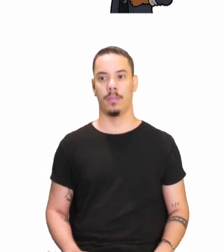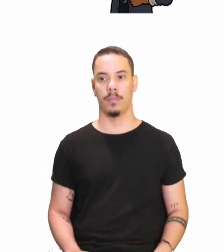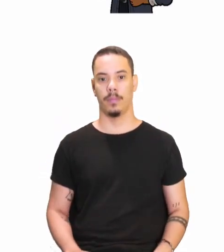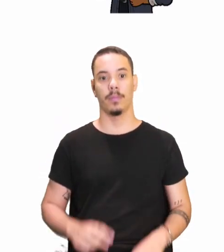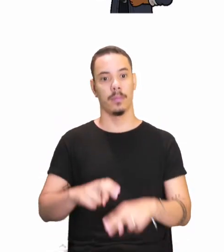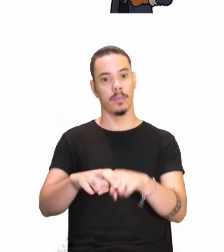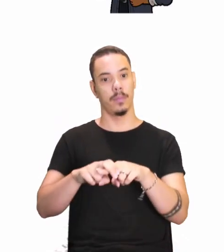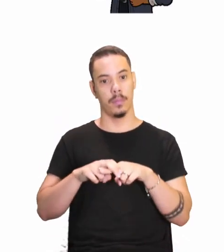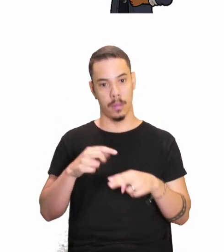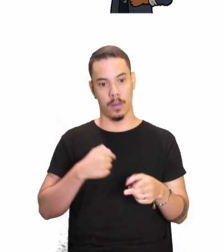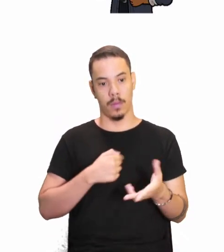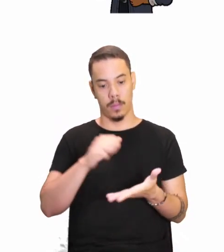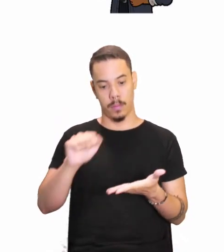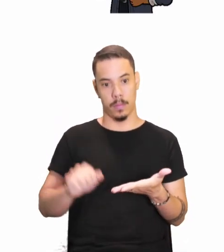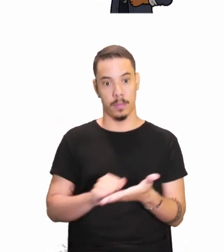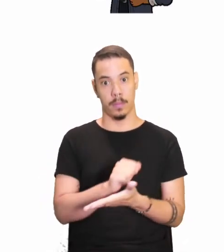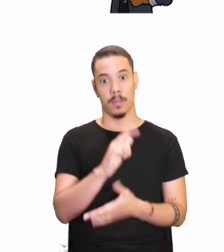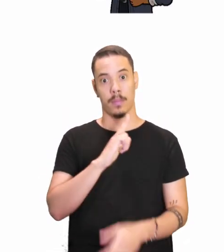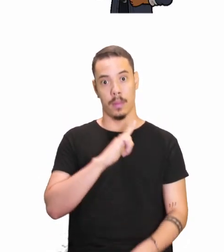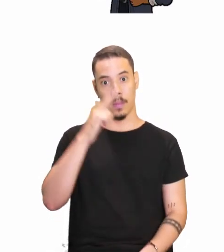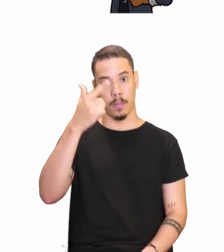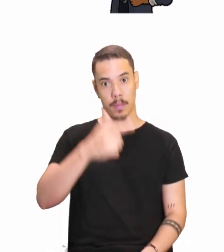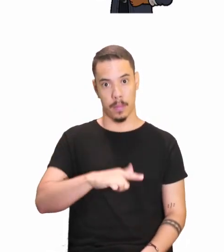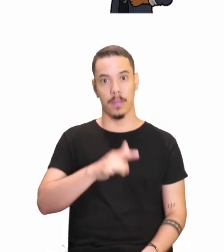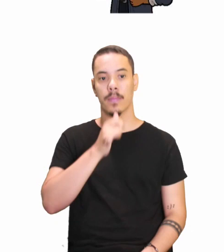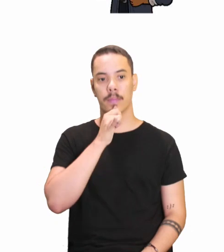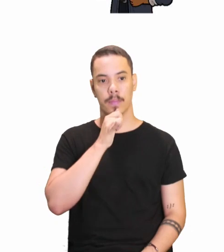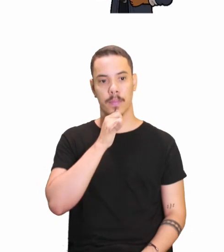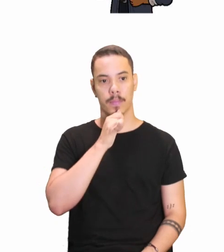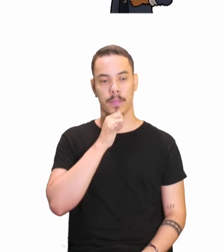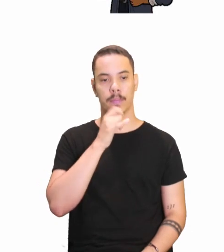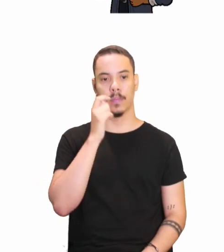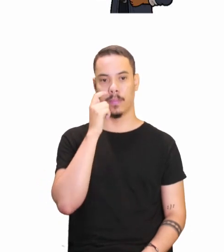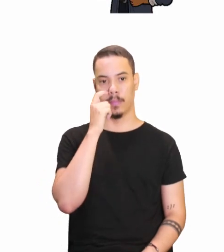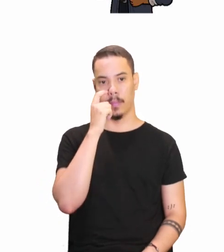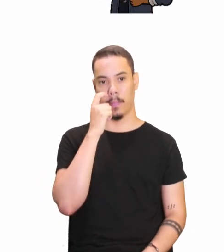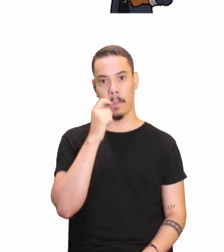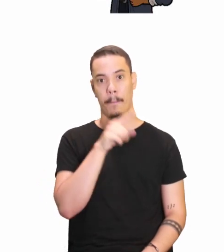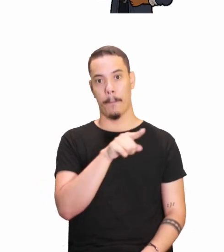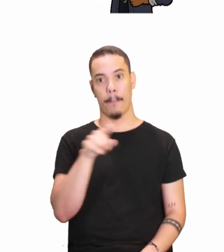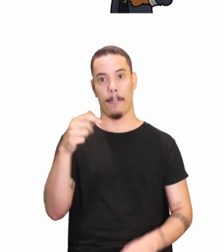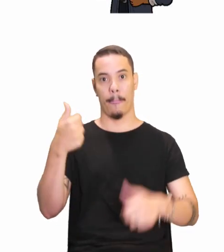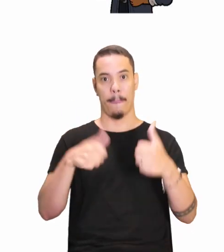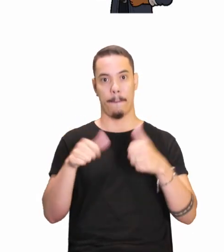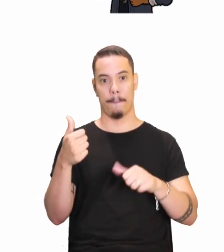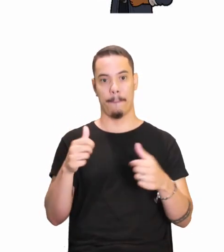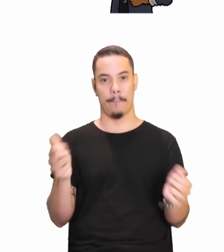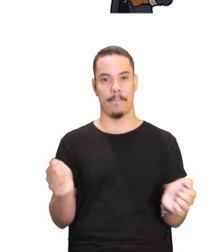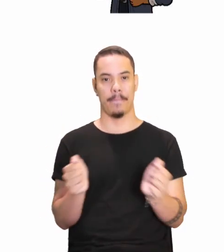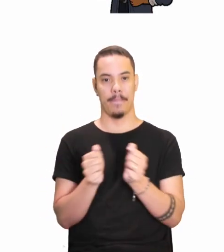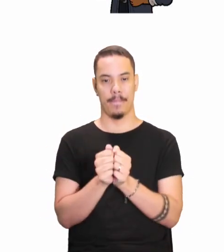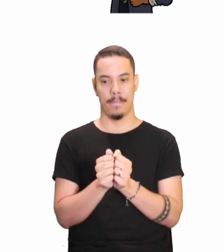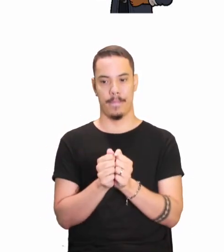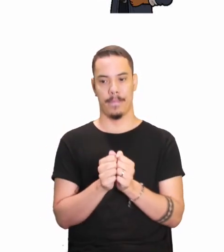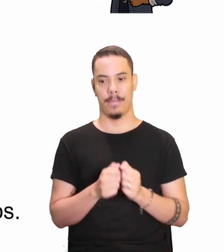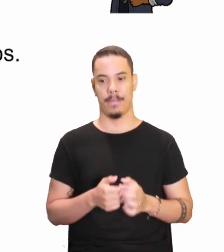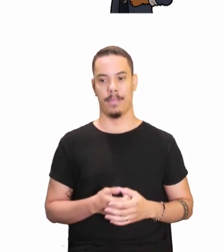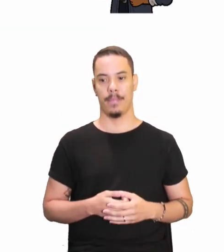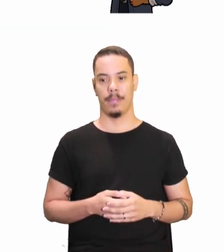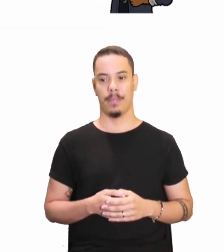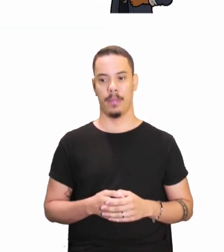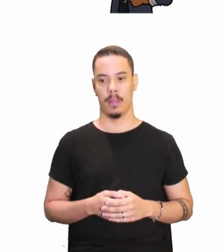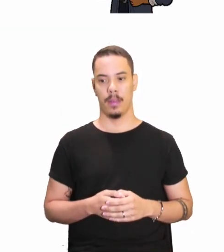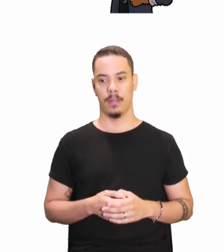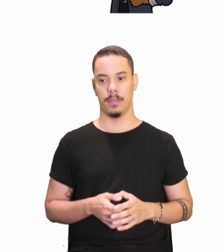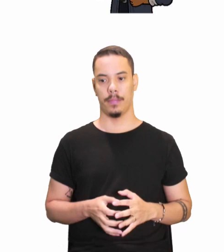aqui que vai ter mais exemplo aqui para você e analisar comigo, beleza? Muito bem.